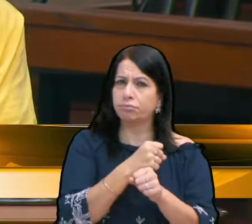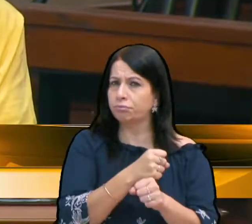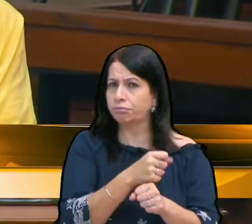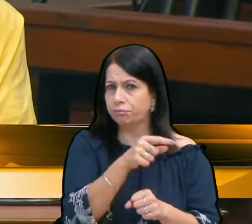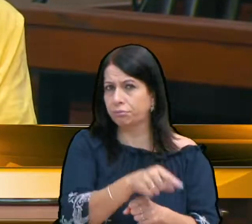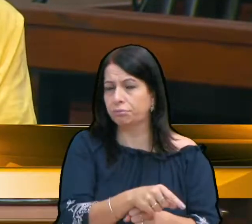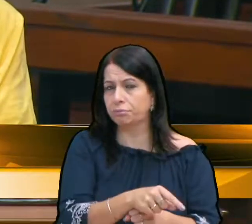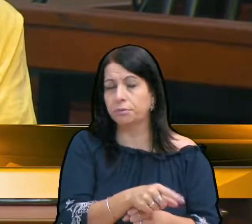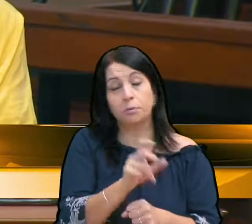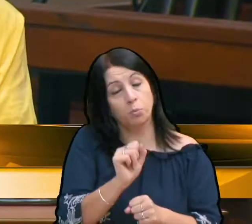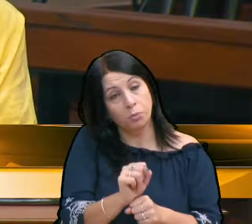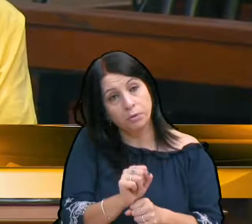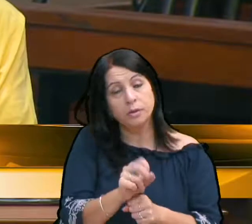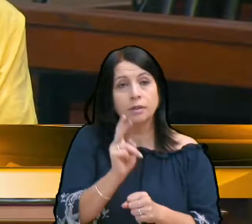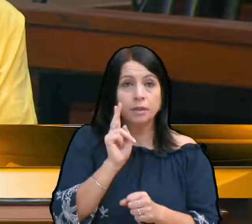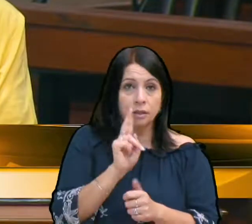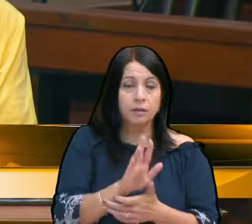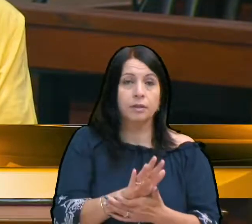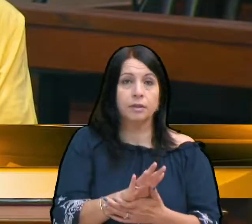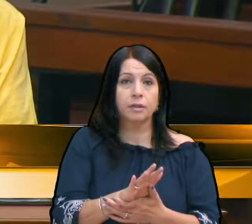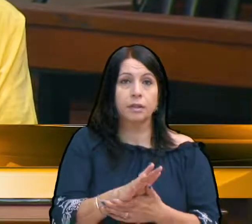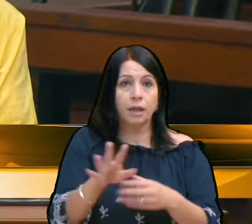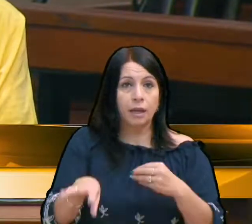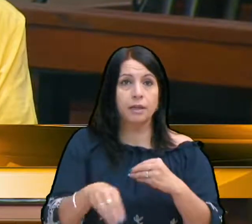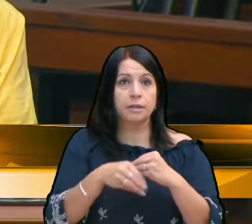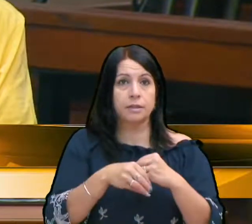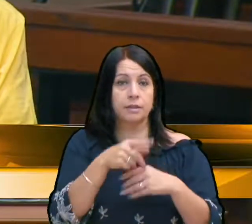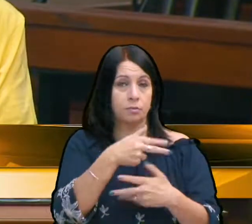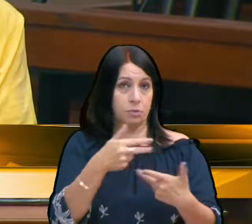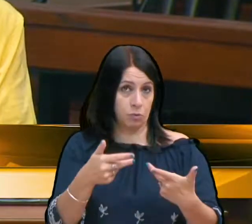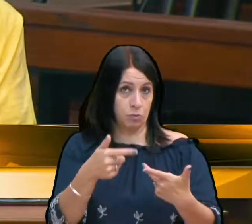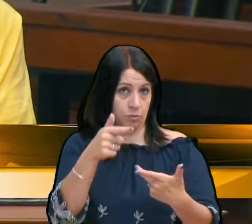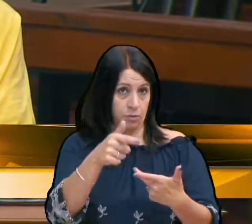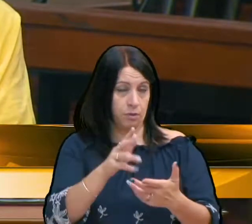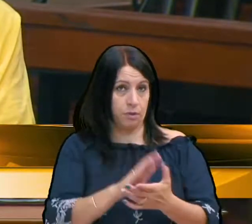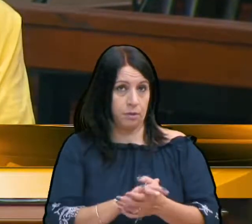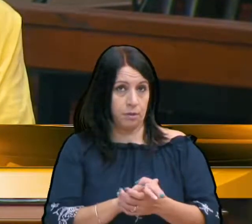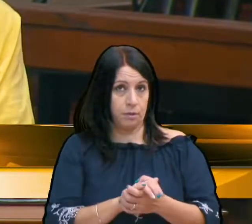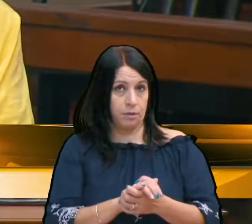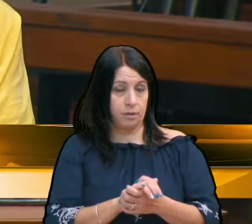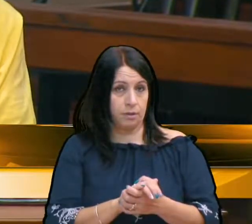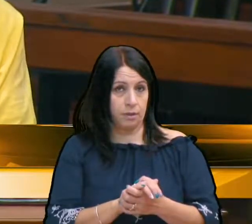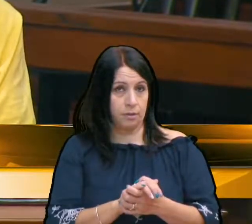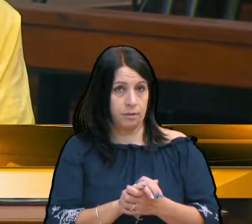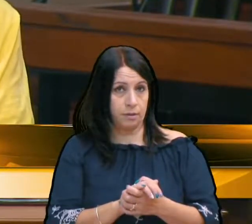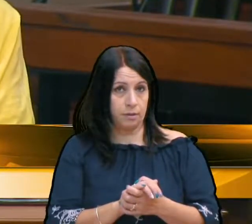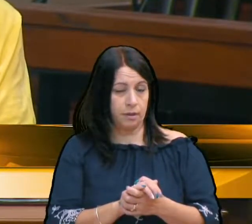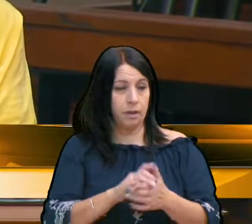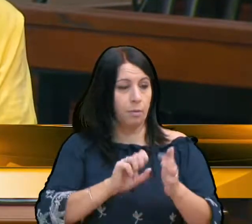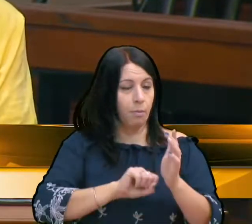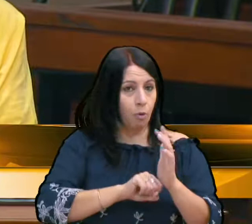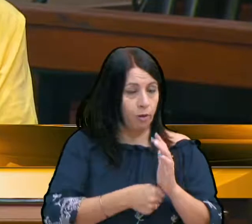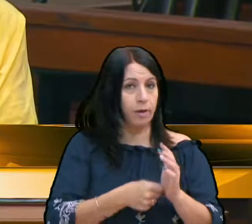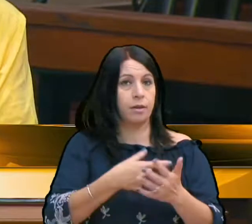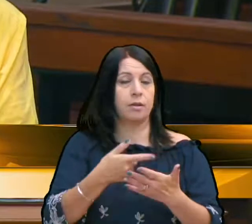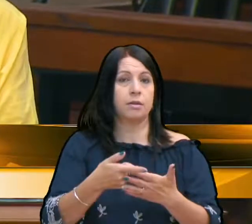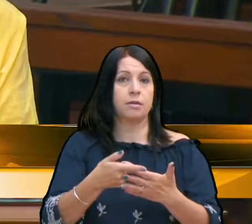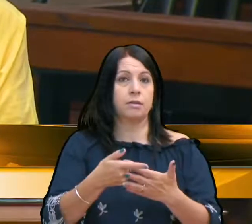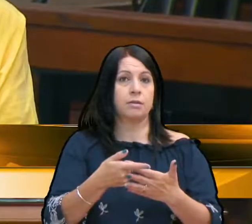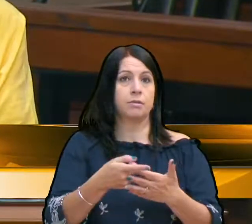Vossa Excelência puder acrescentar alguma coisa nesse sentido, bloqueando